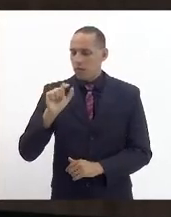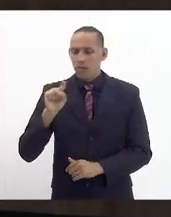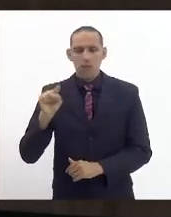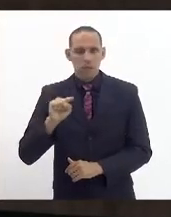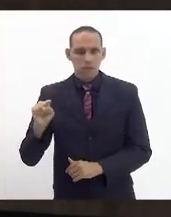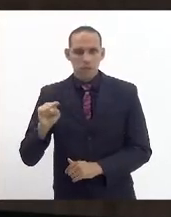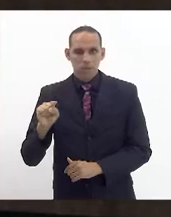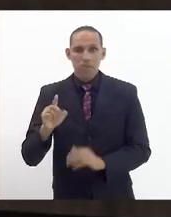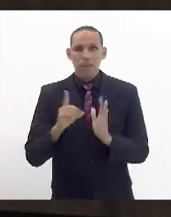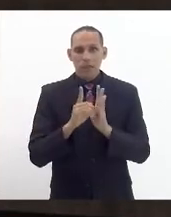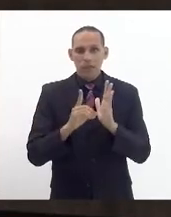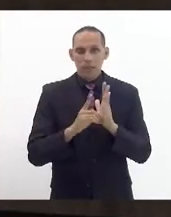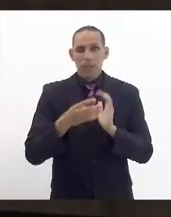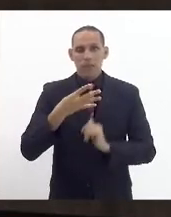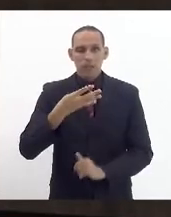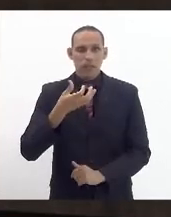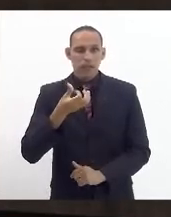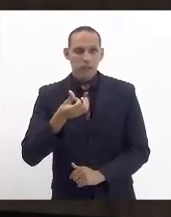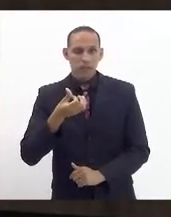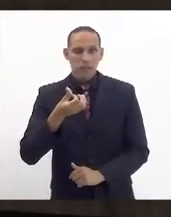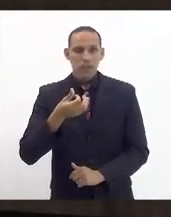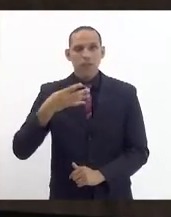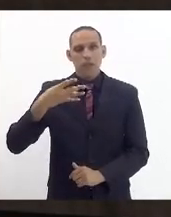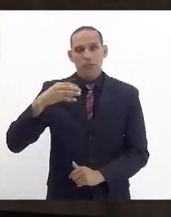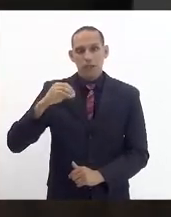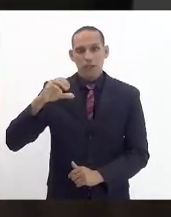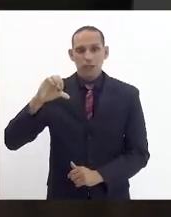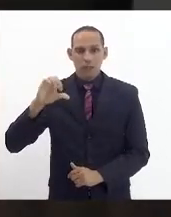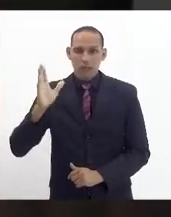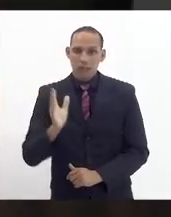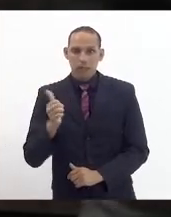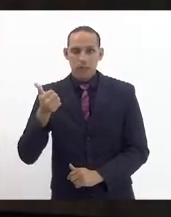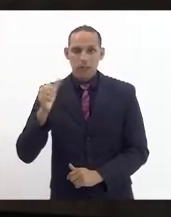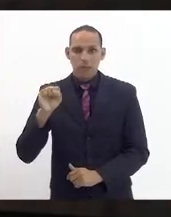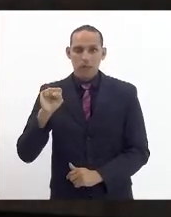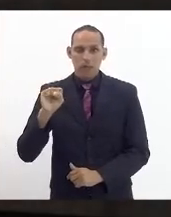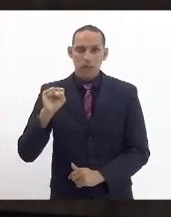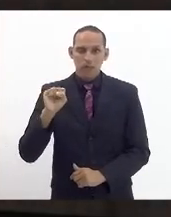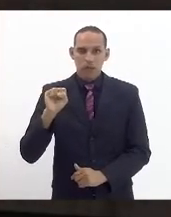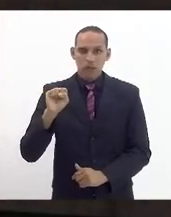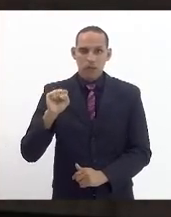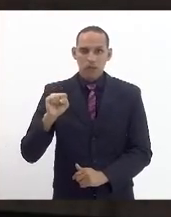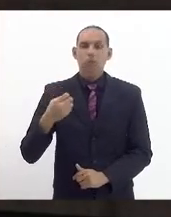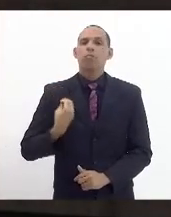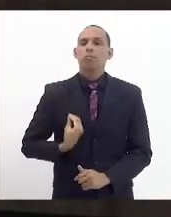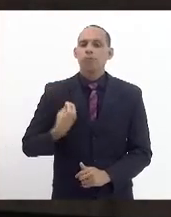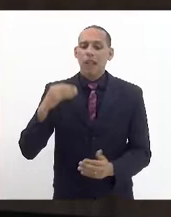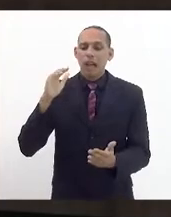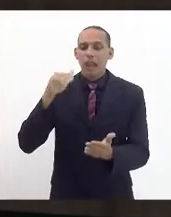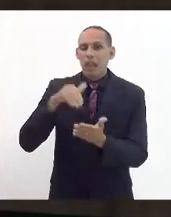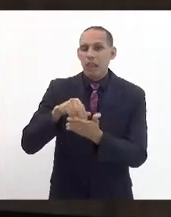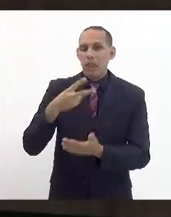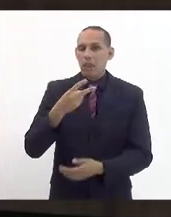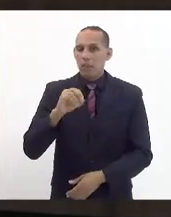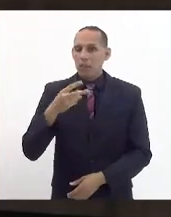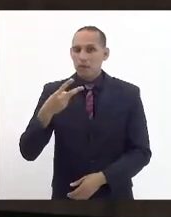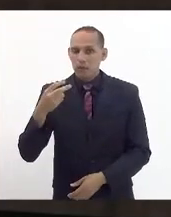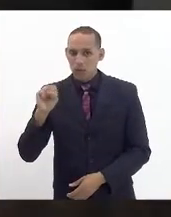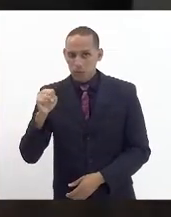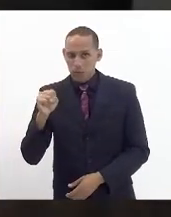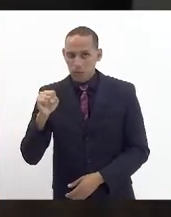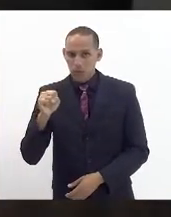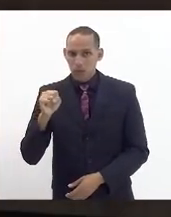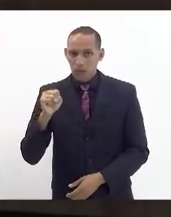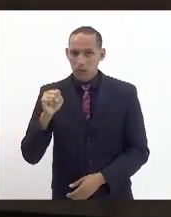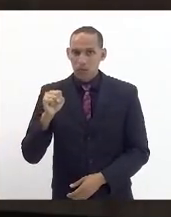decreto 46.409 de 18, sim, que está a vigiar até 2028,